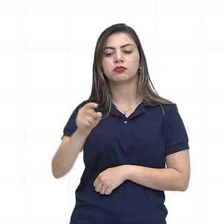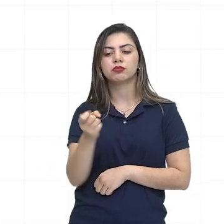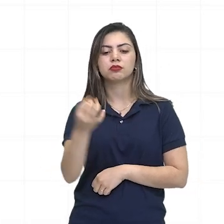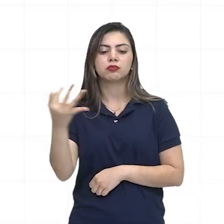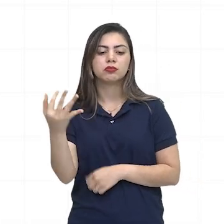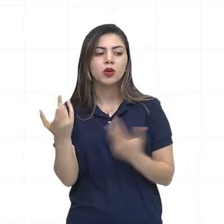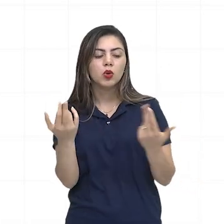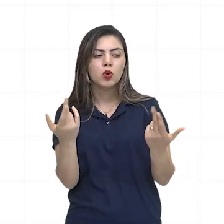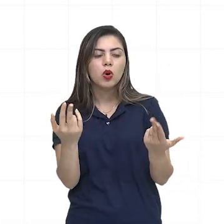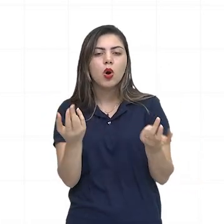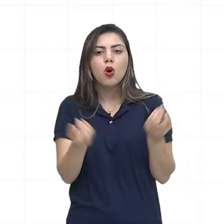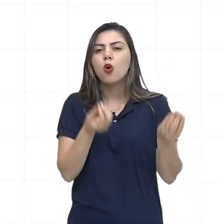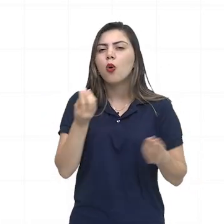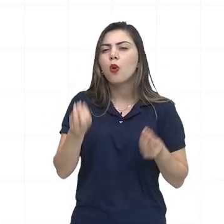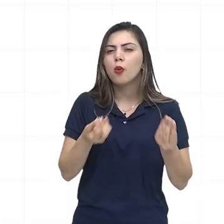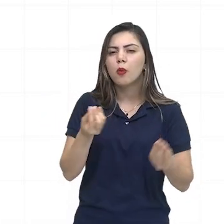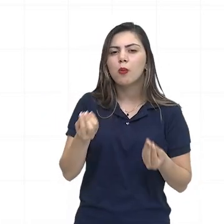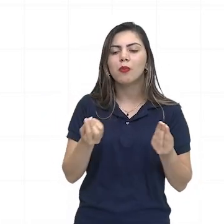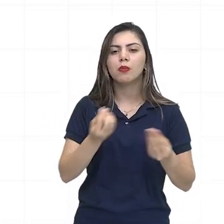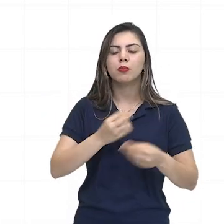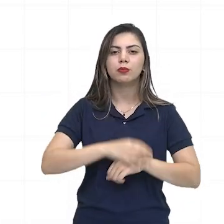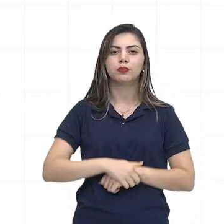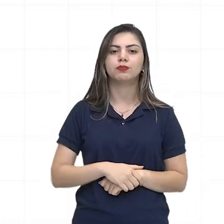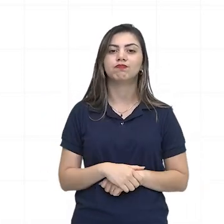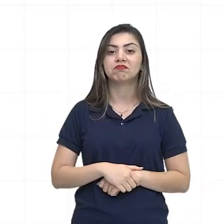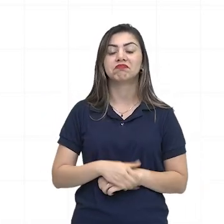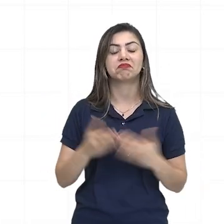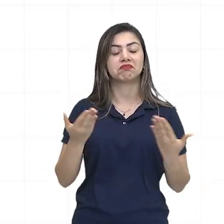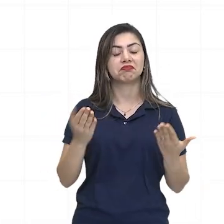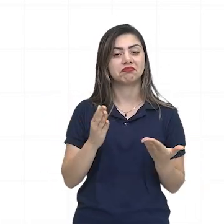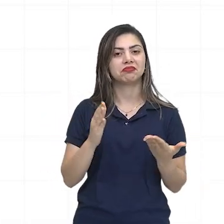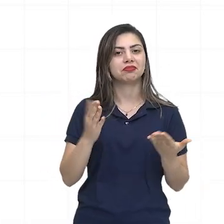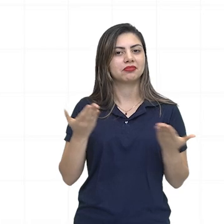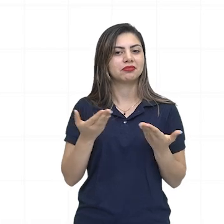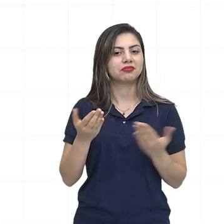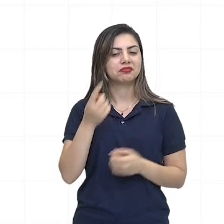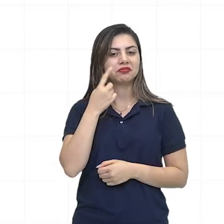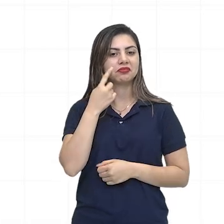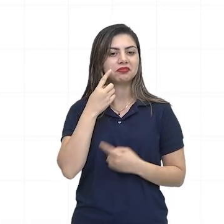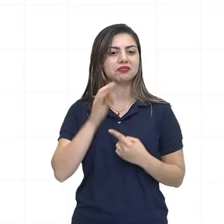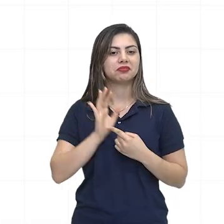iguais? E agora o que a gente vai fazer? Vamos ver, vamos resolver.